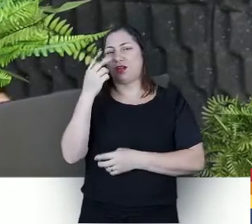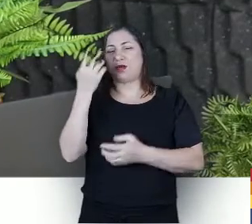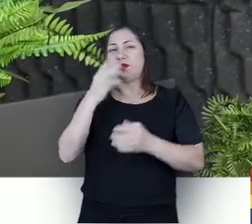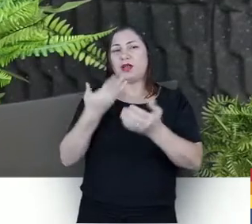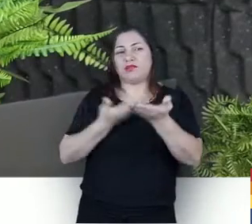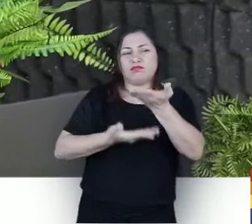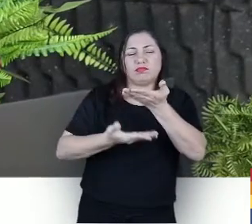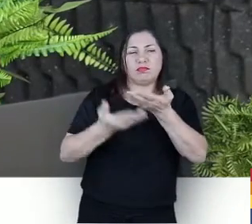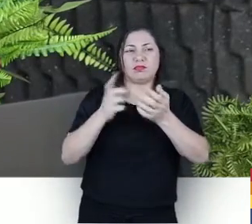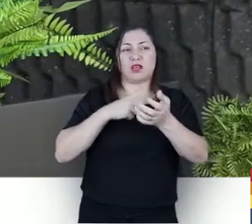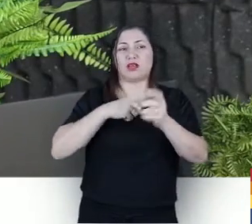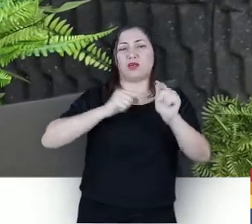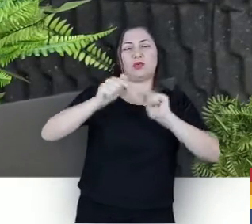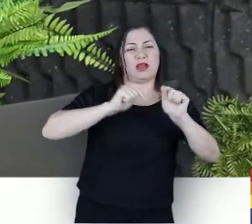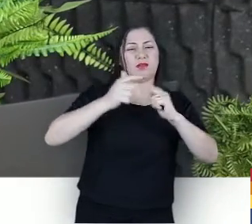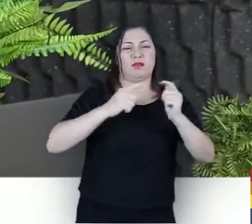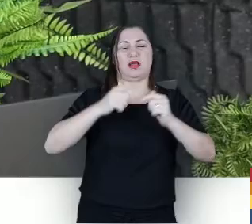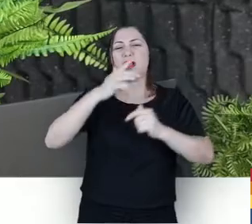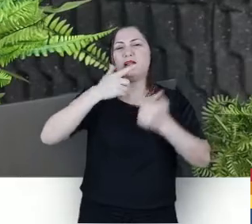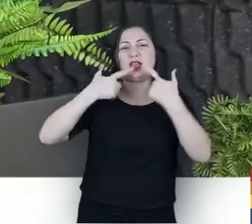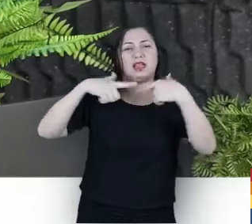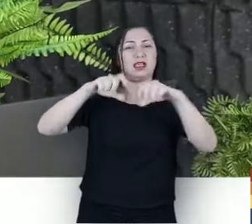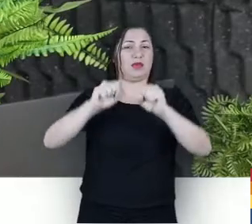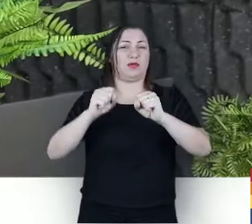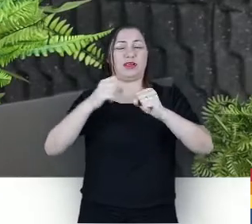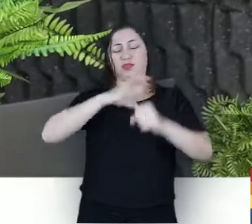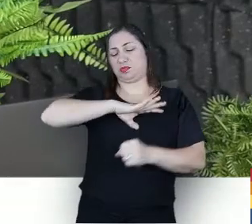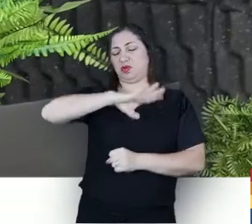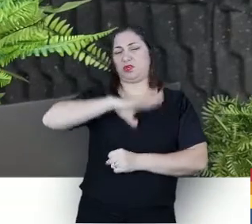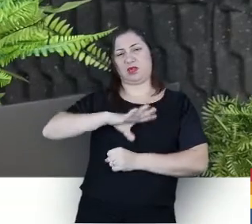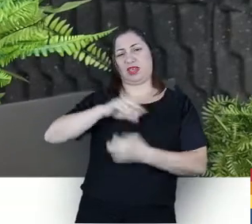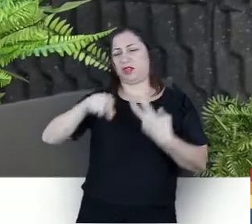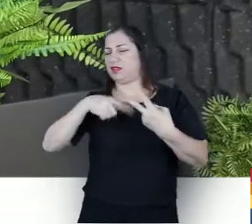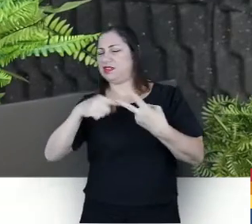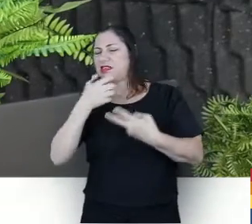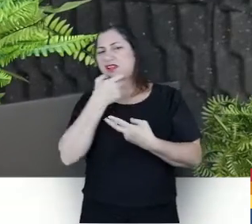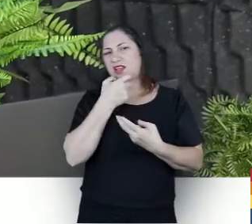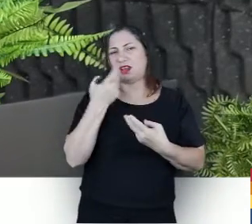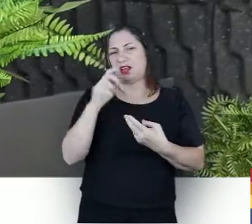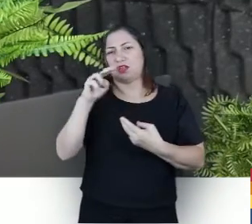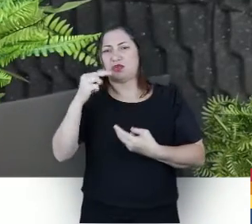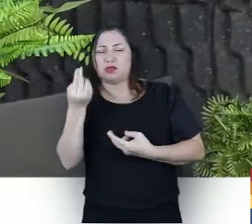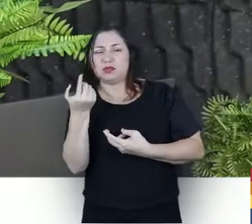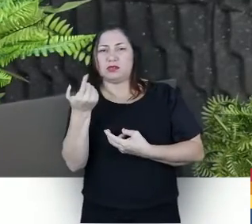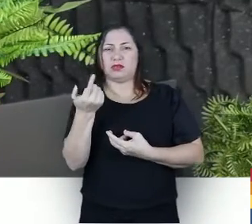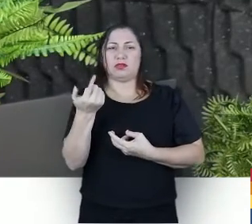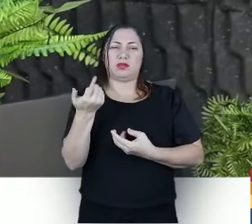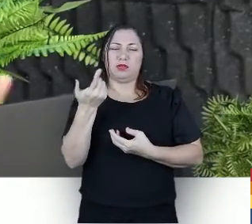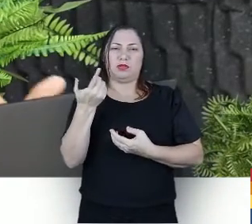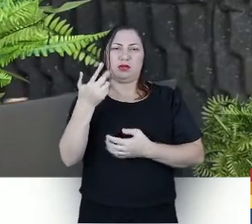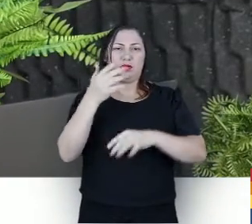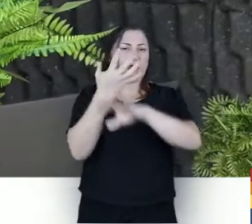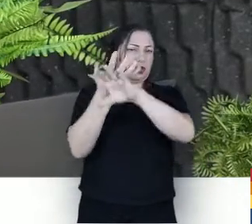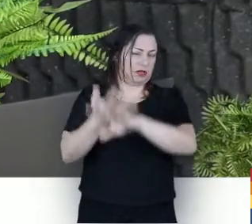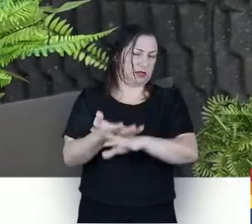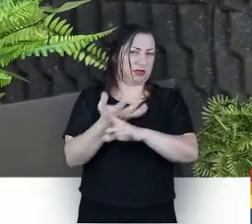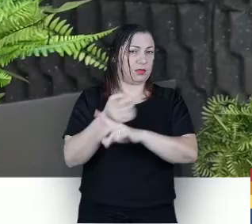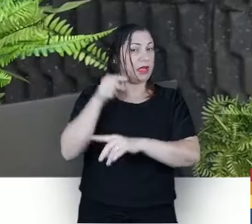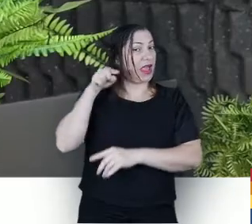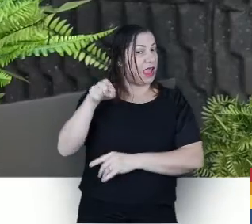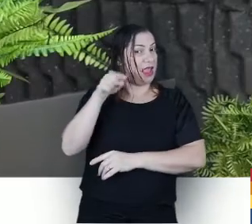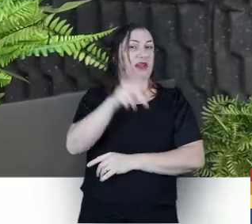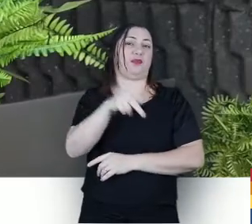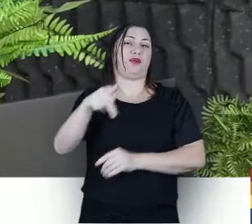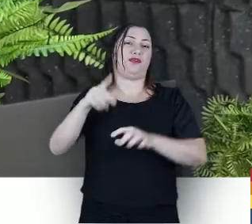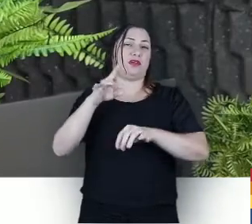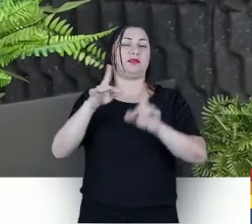área, trabalhando, por exemplo, língua portuguesa, a gente pode ter outras habilidades. O professor de história, quando ele for contemplar